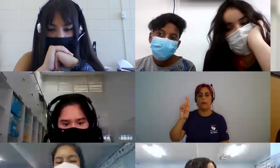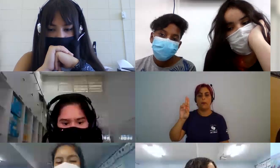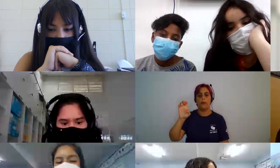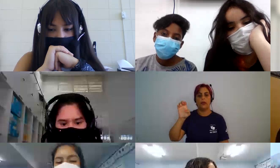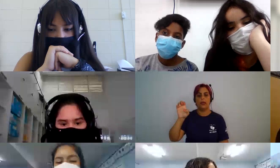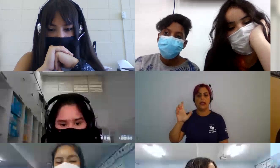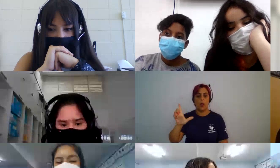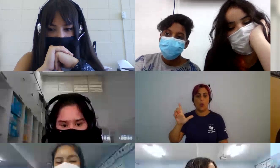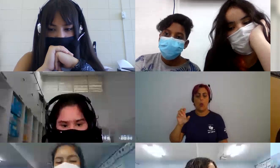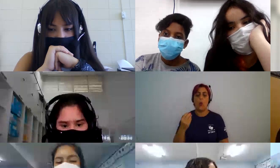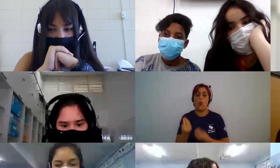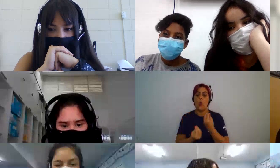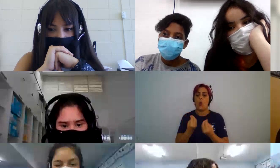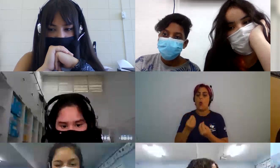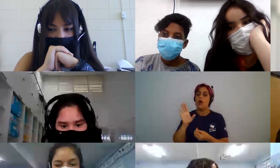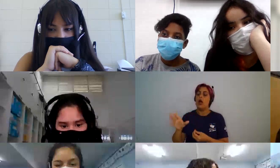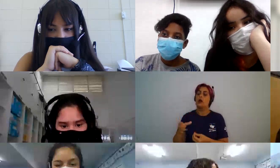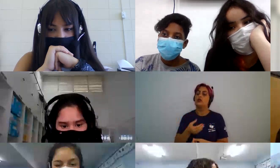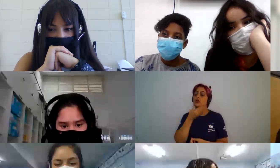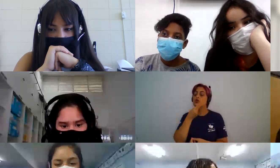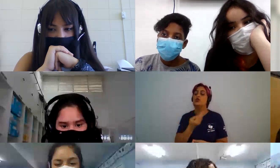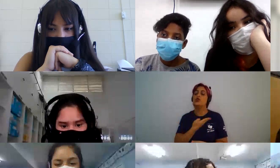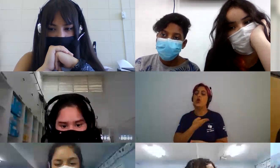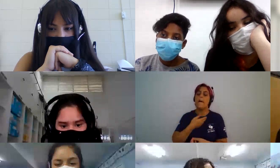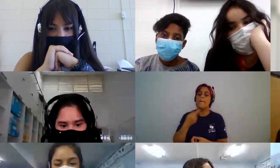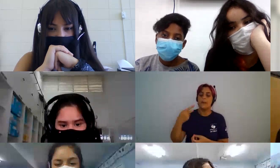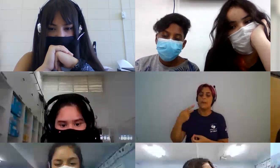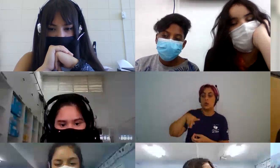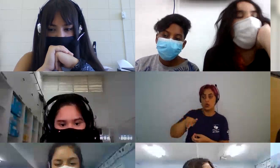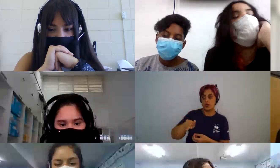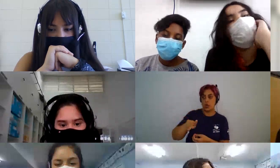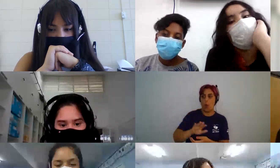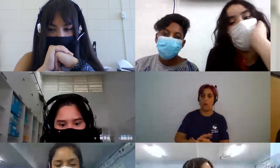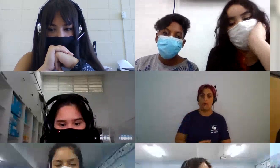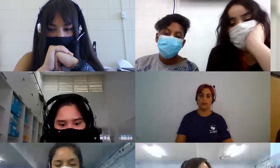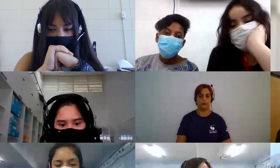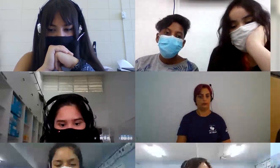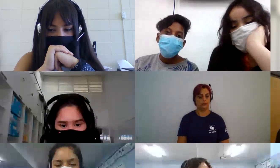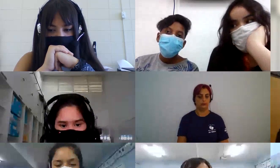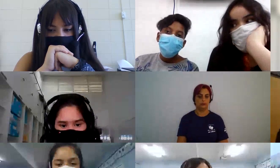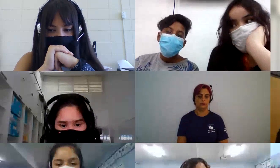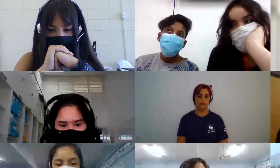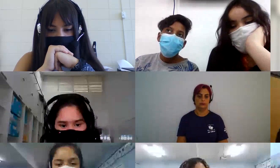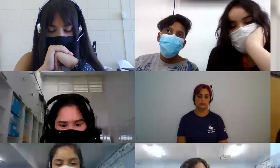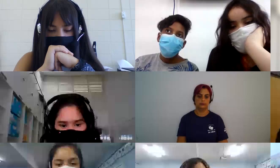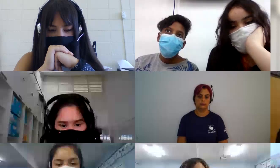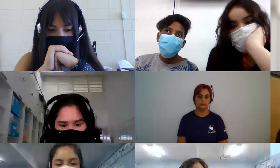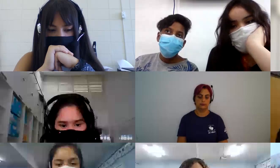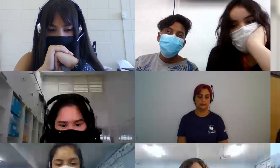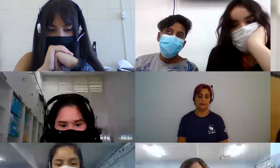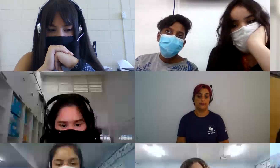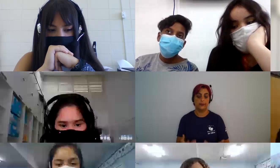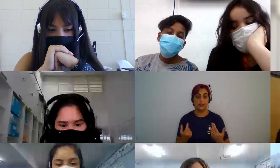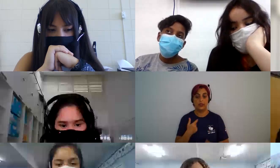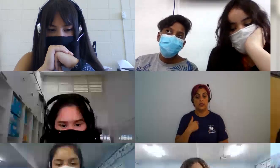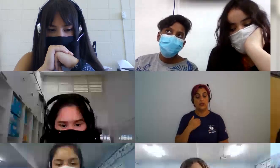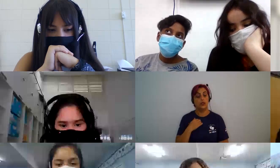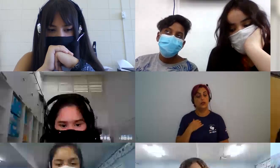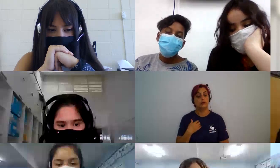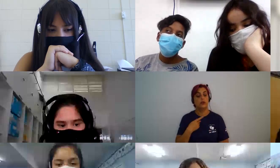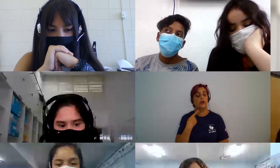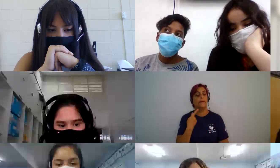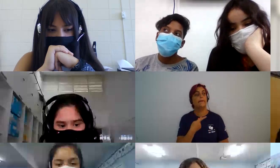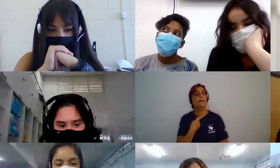amigo teu que tá com vontade e medo? Eu diria